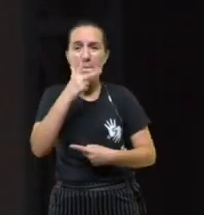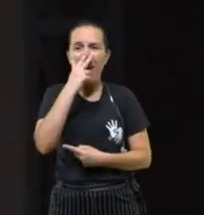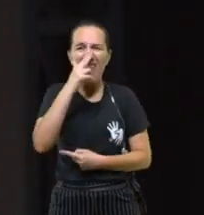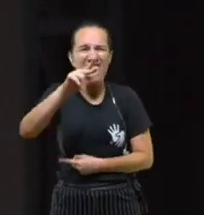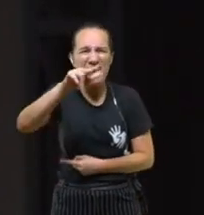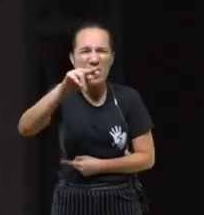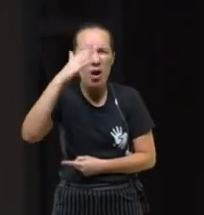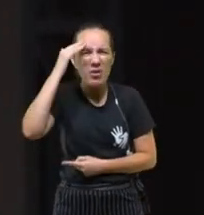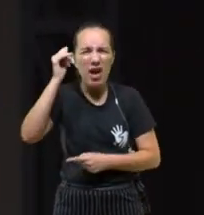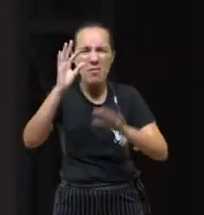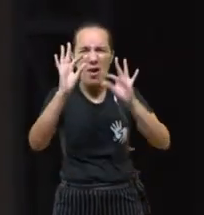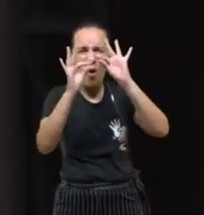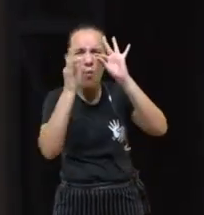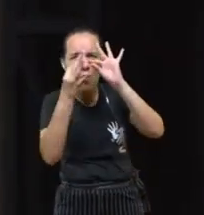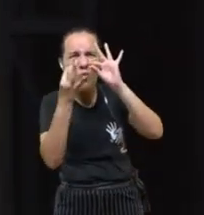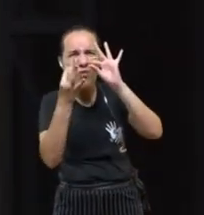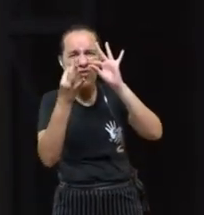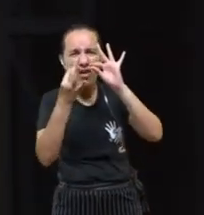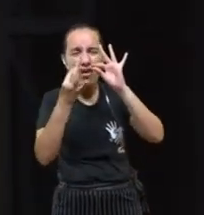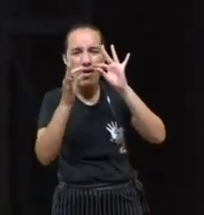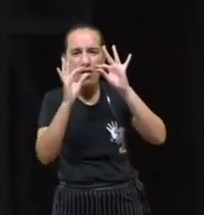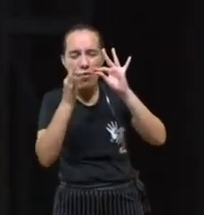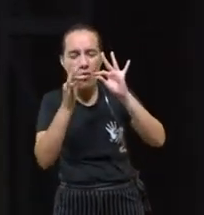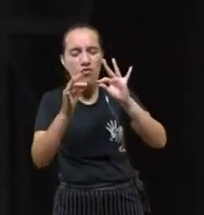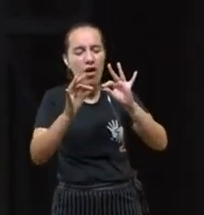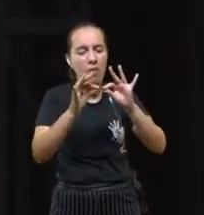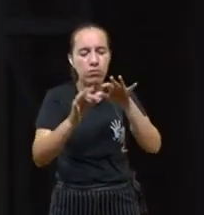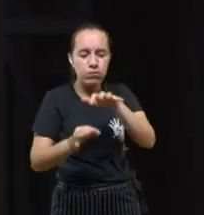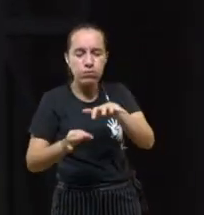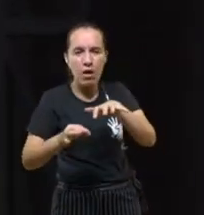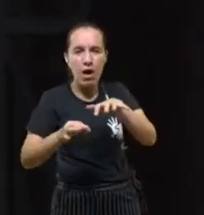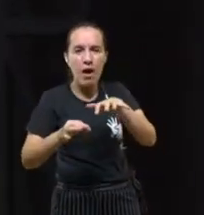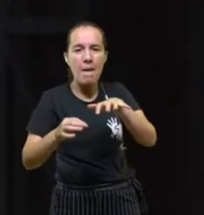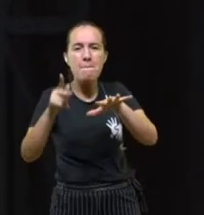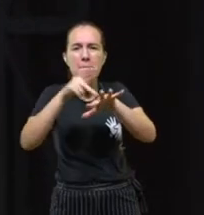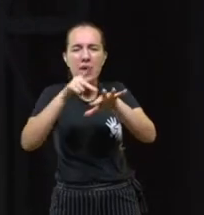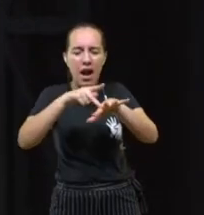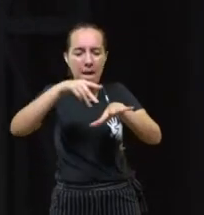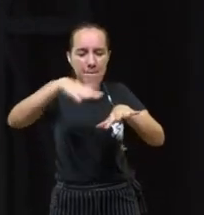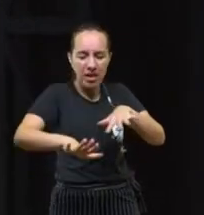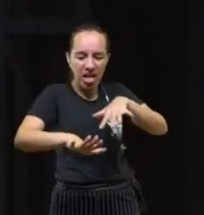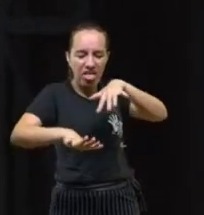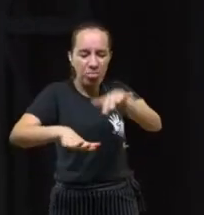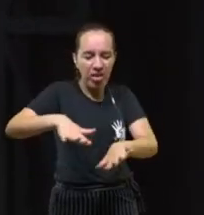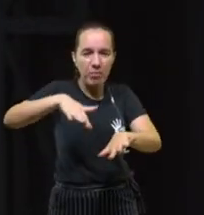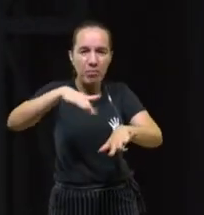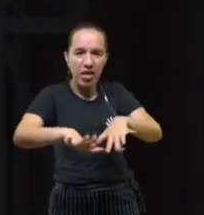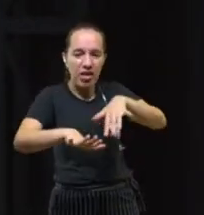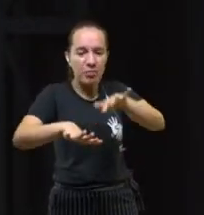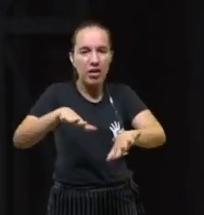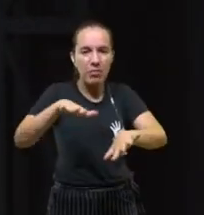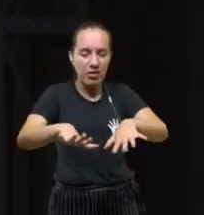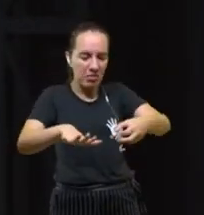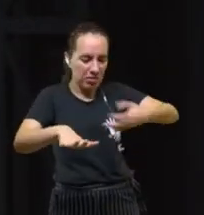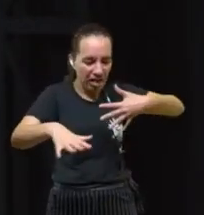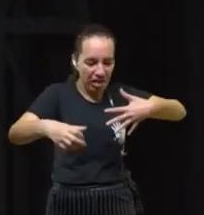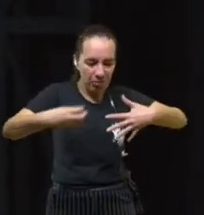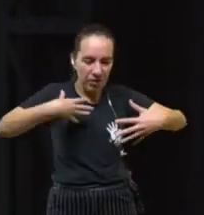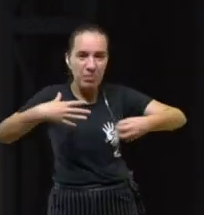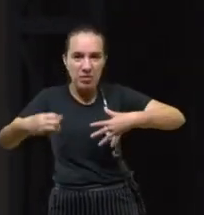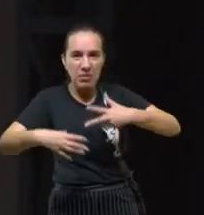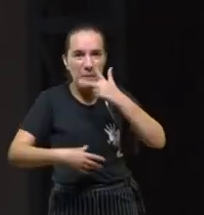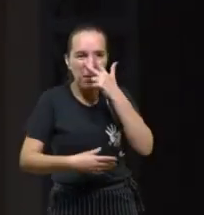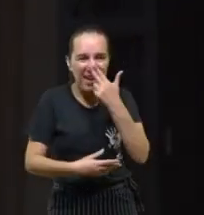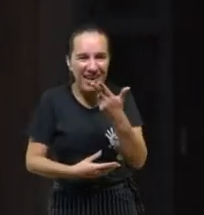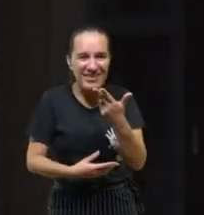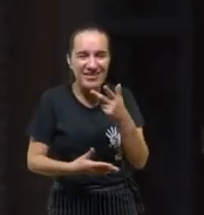fala desses vestes, né, manchados vermelho, é salpicado